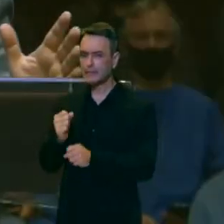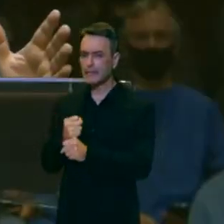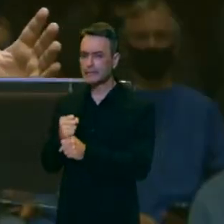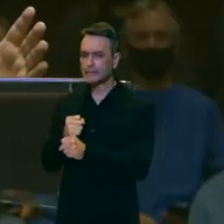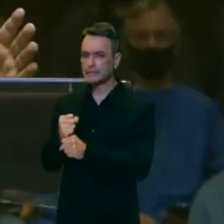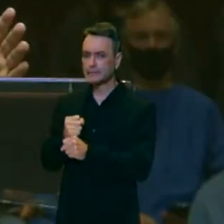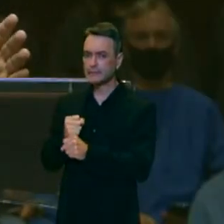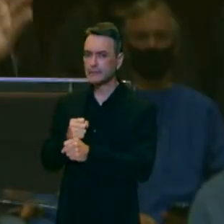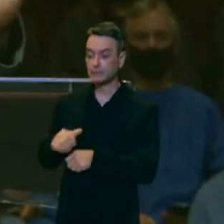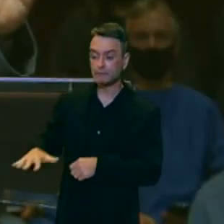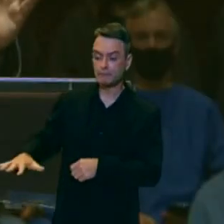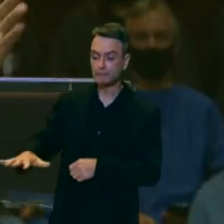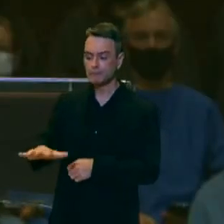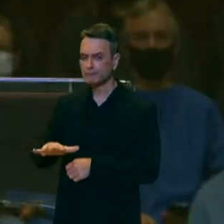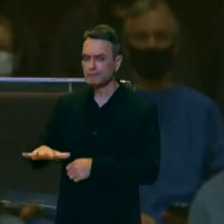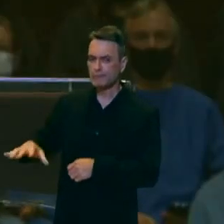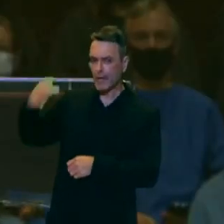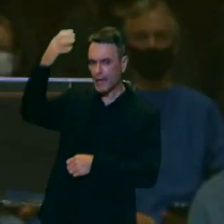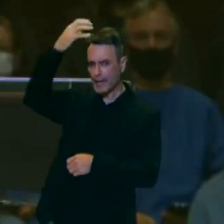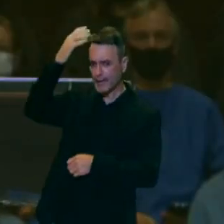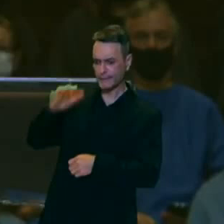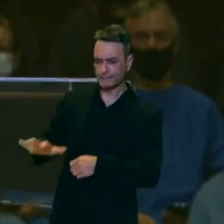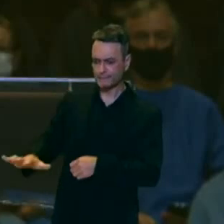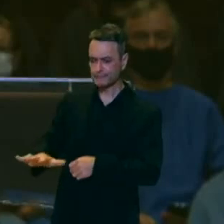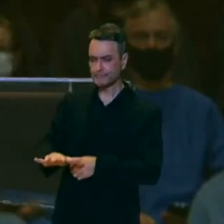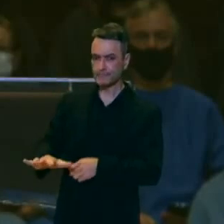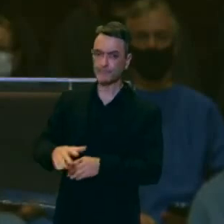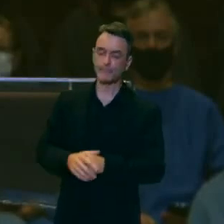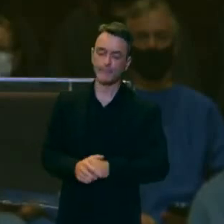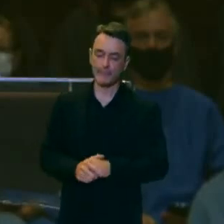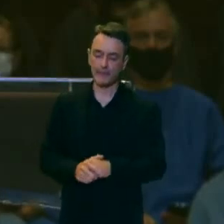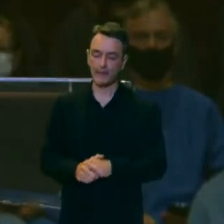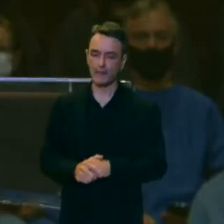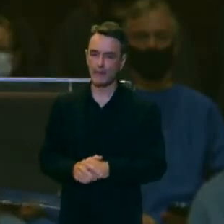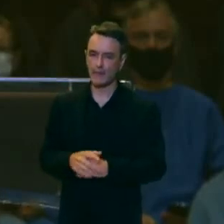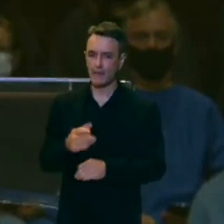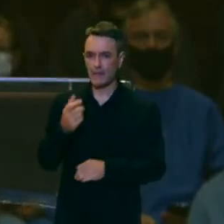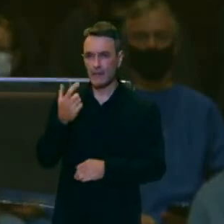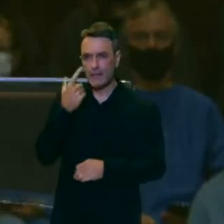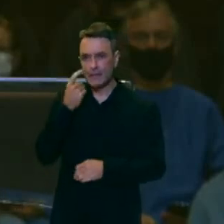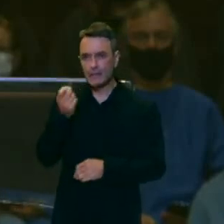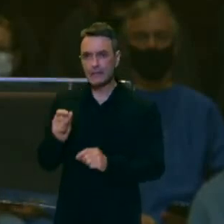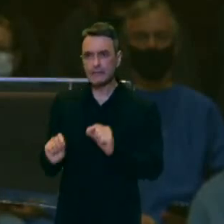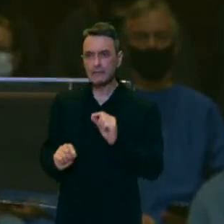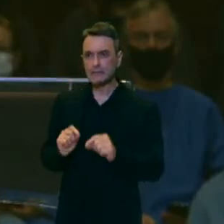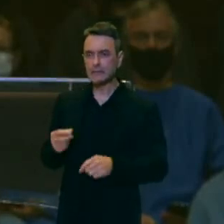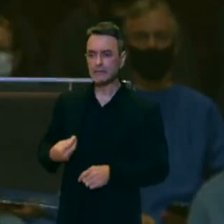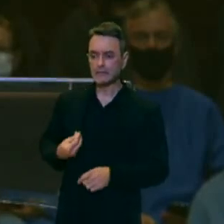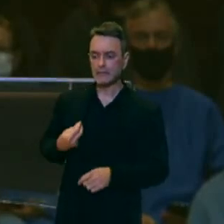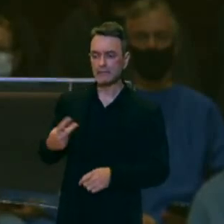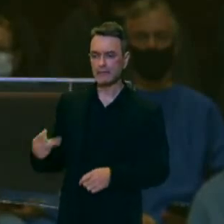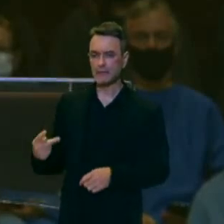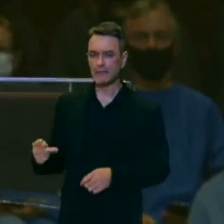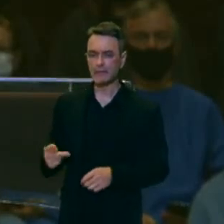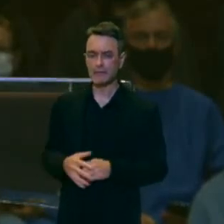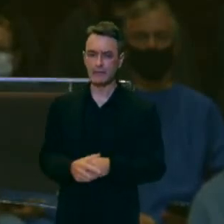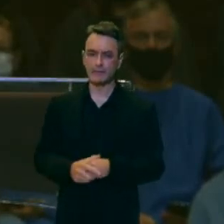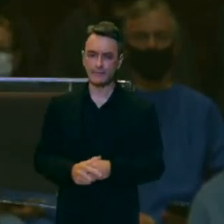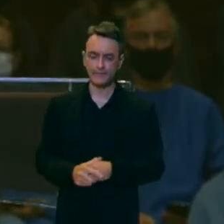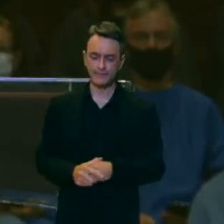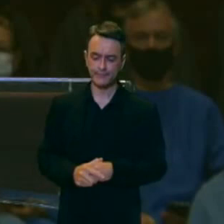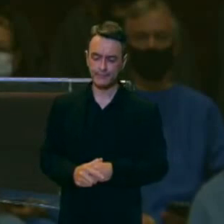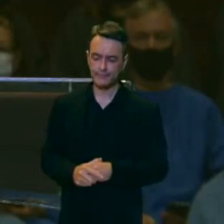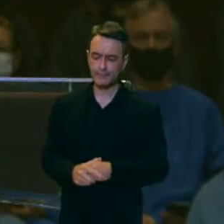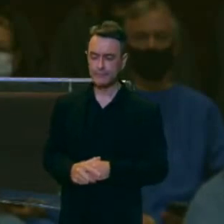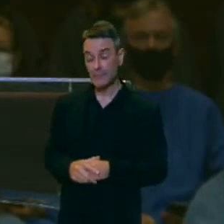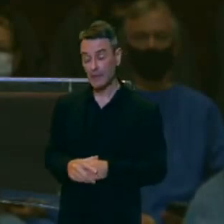anos. Por 10 anos. E há uma coisa interessante na vida de Zedequias. Zedequias foi